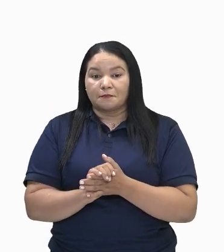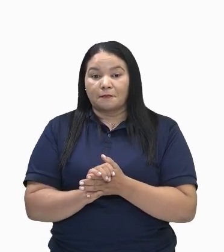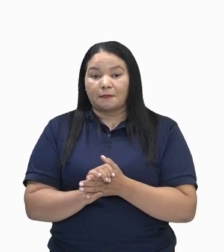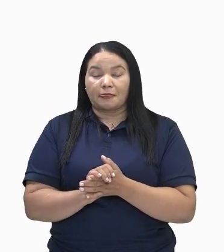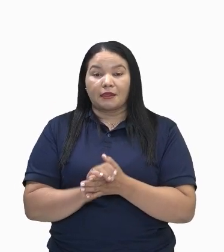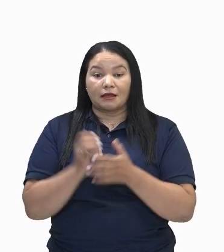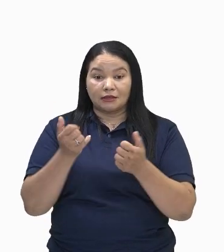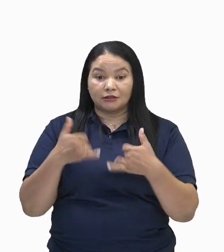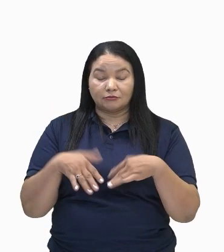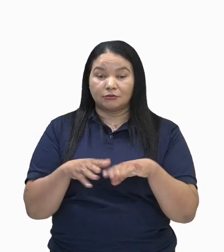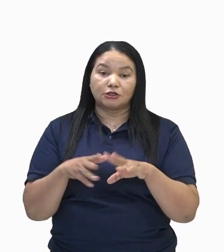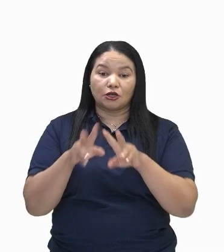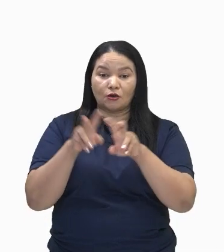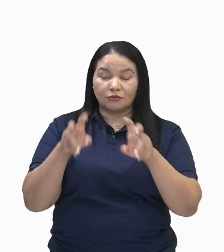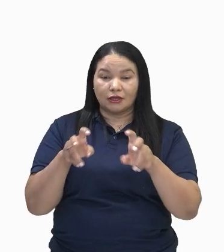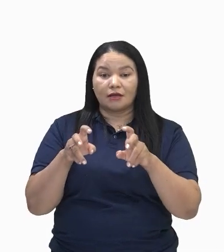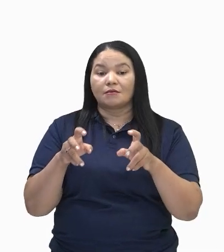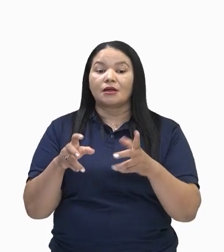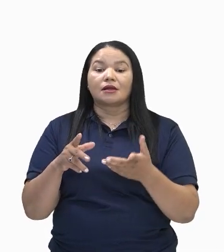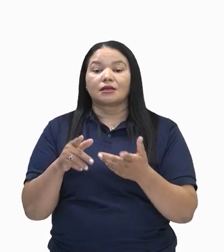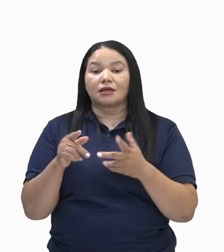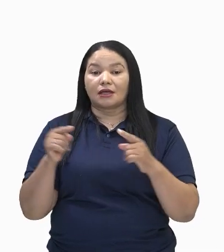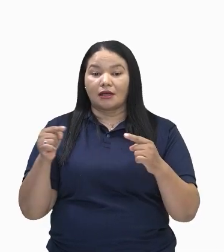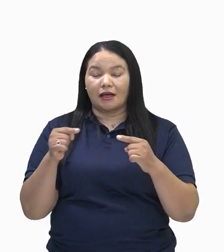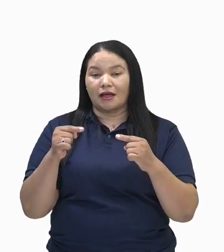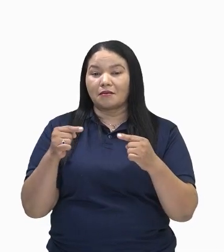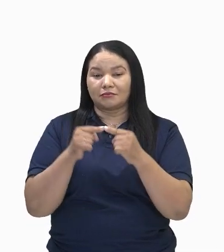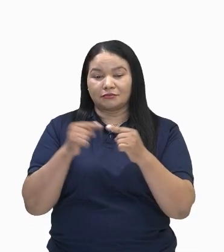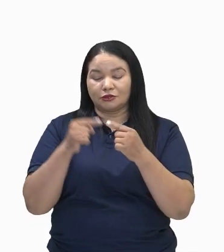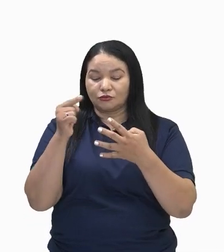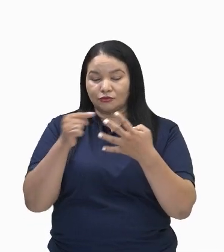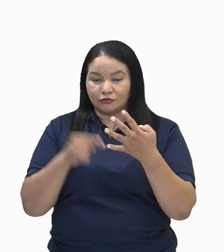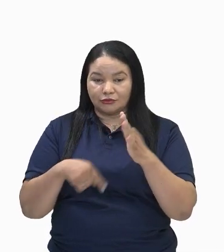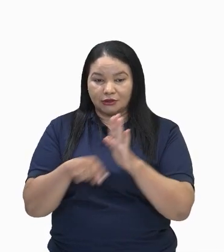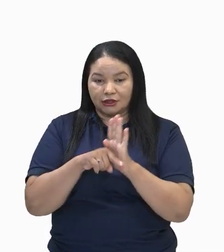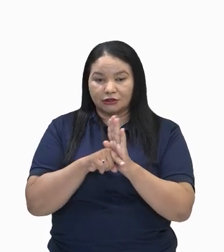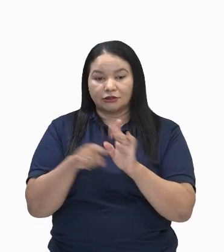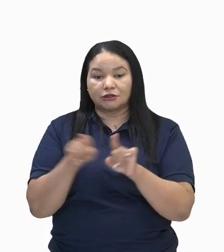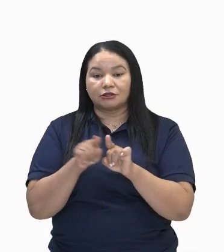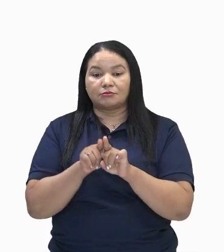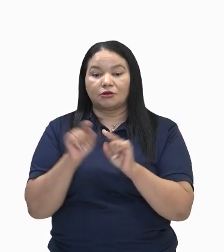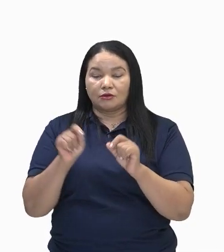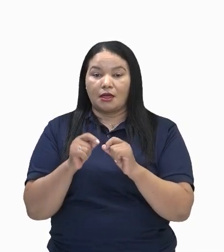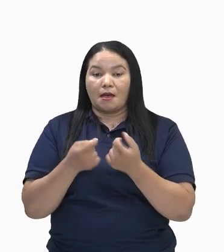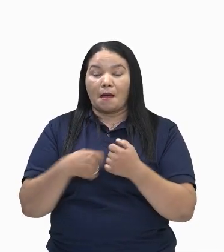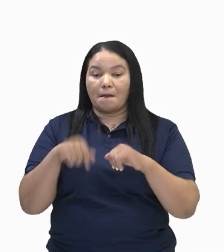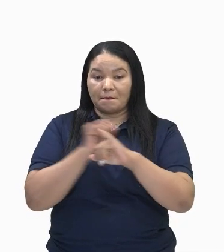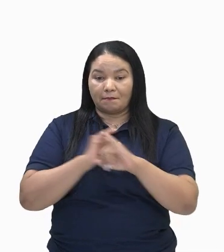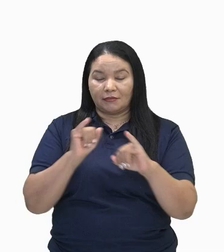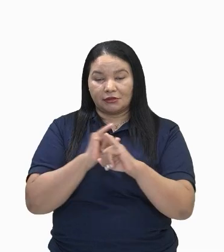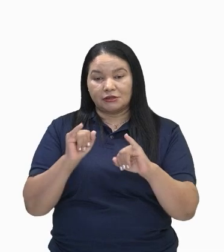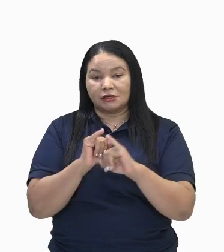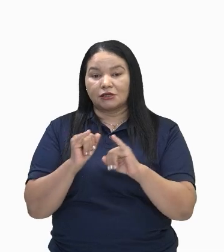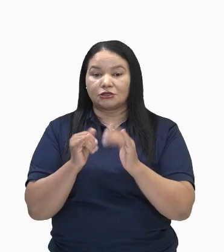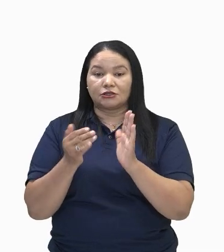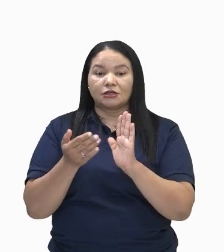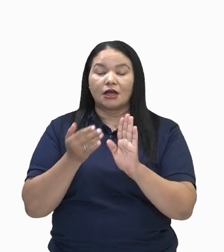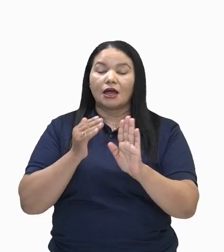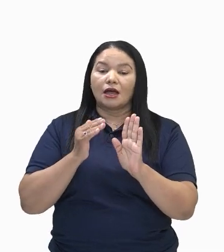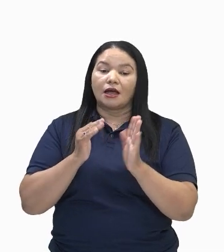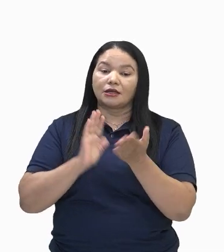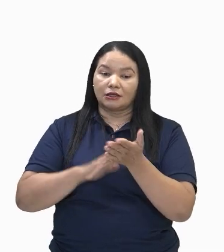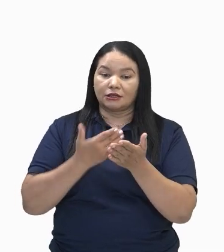acaba também sendo algo negativo, né? E também a tradução da mensagem final para o português seria mais